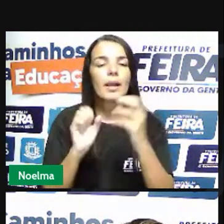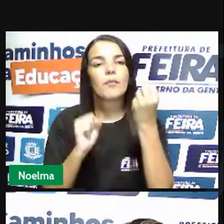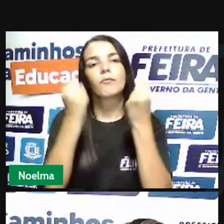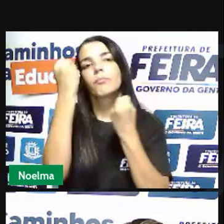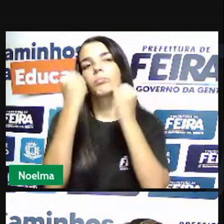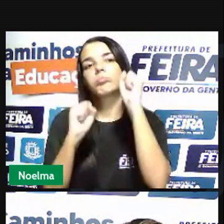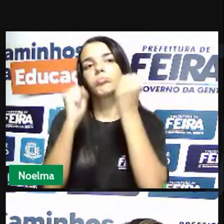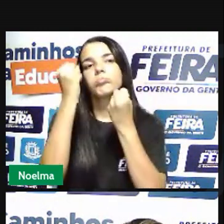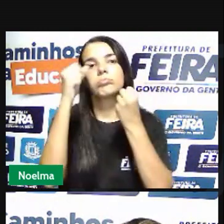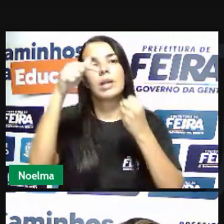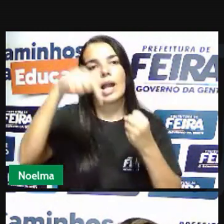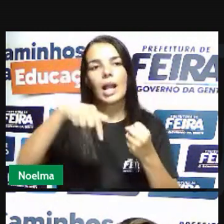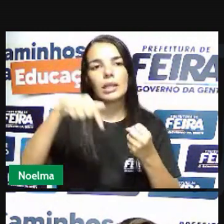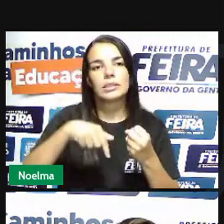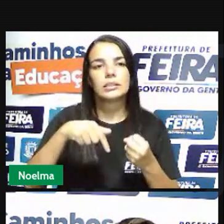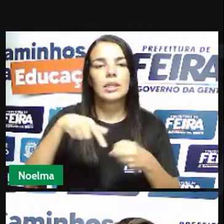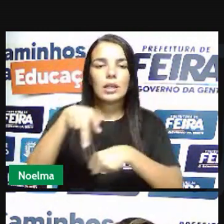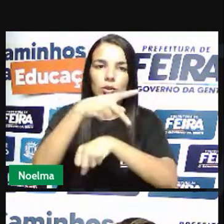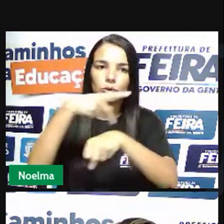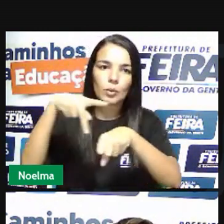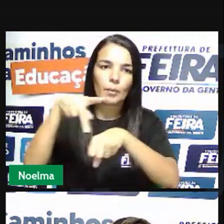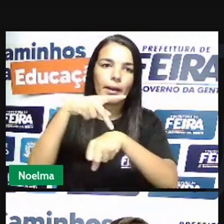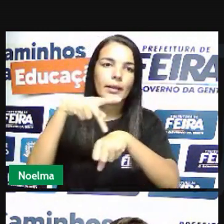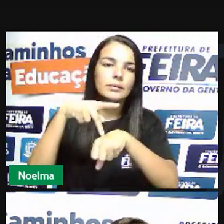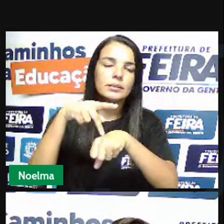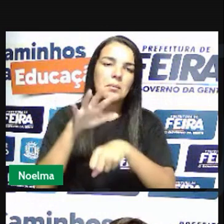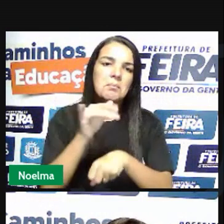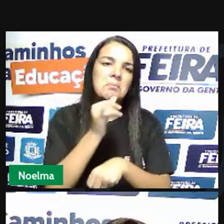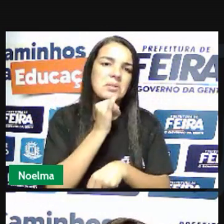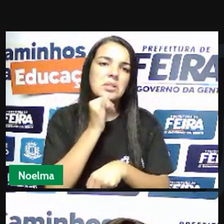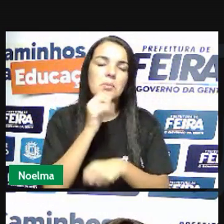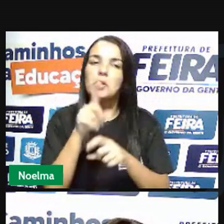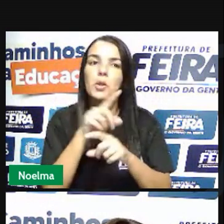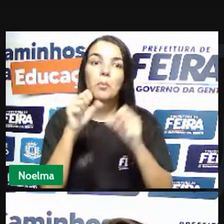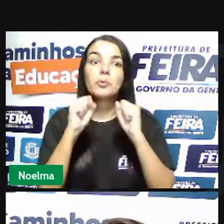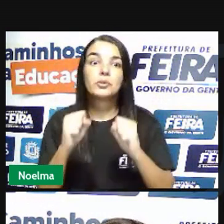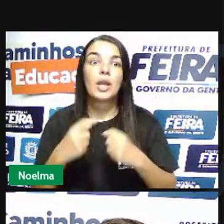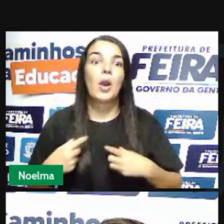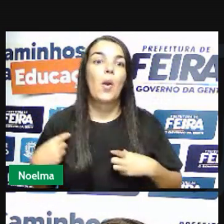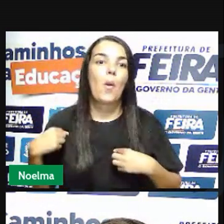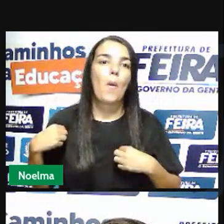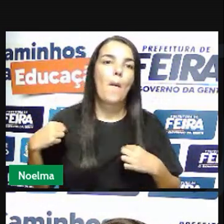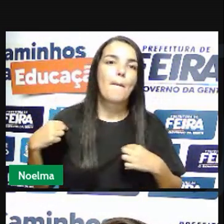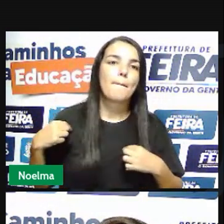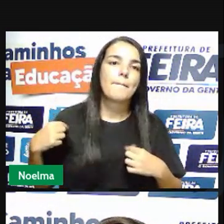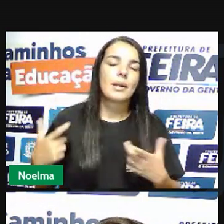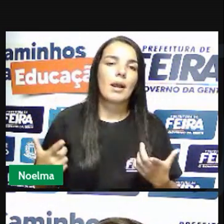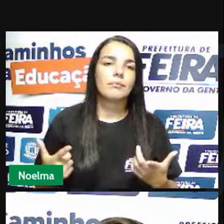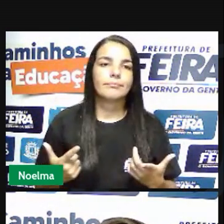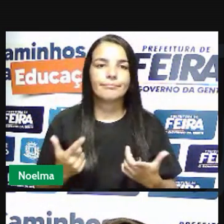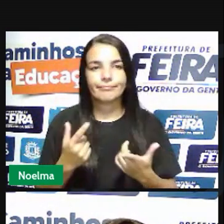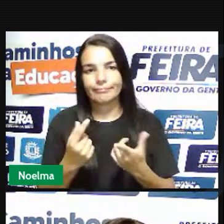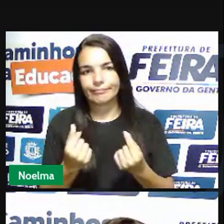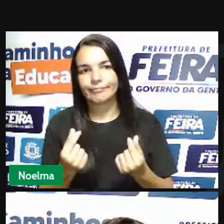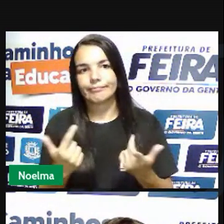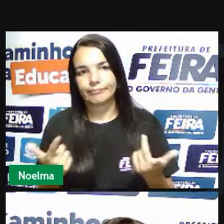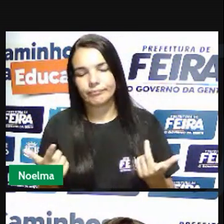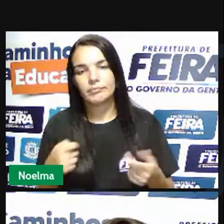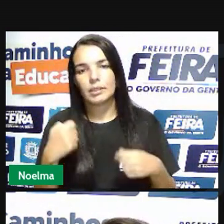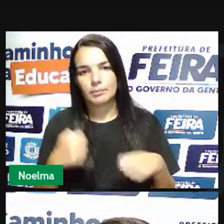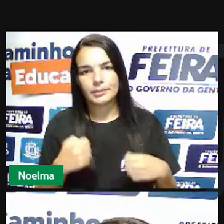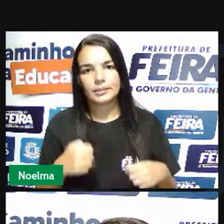fim de que as pessoas comprassem, por exemplo, tecidos vindo aí do estrangeiro, né, de fora, porque